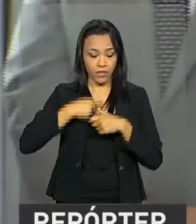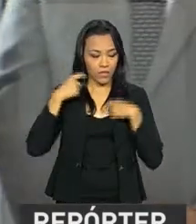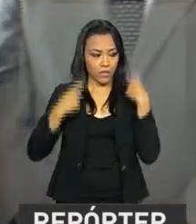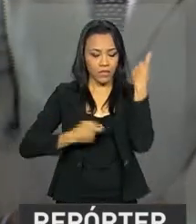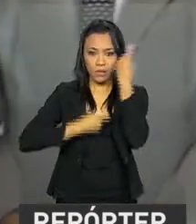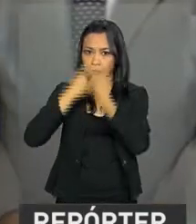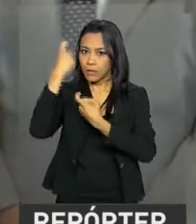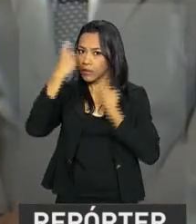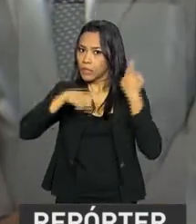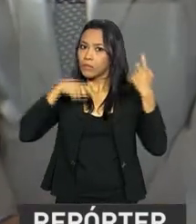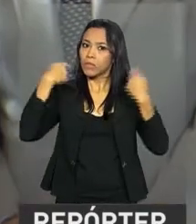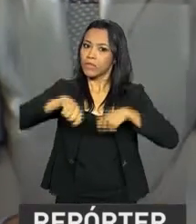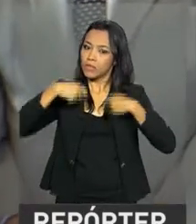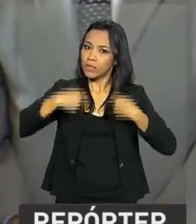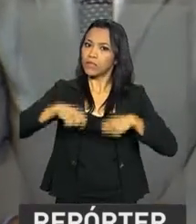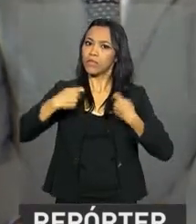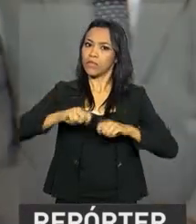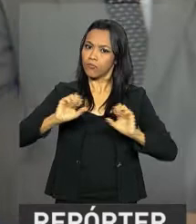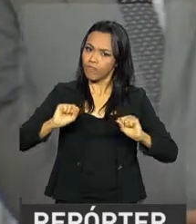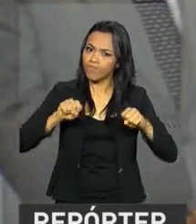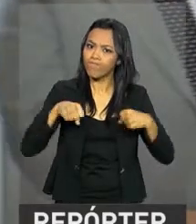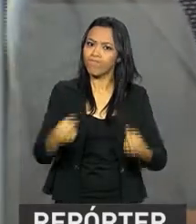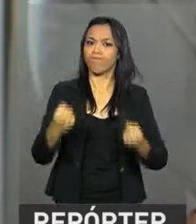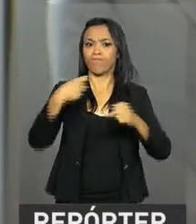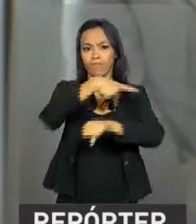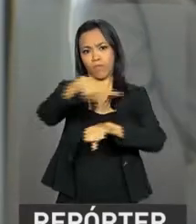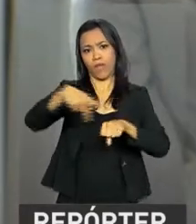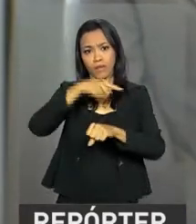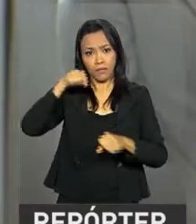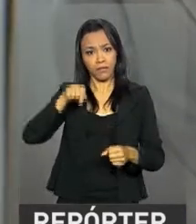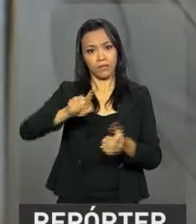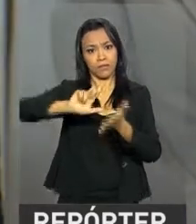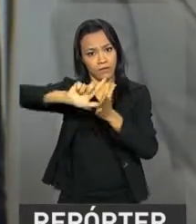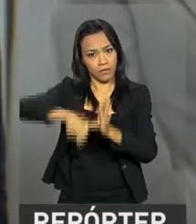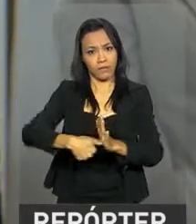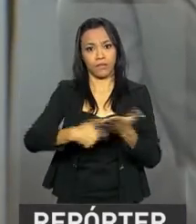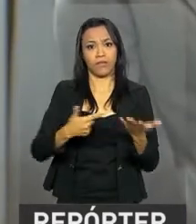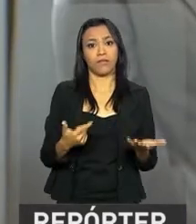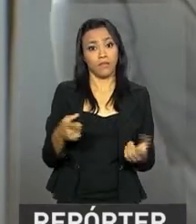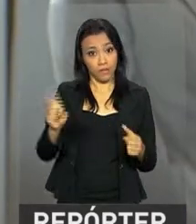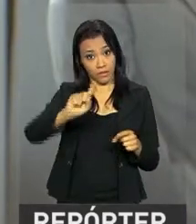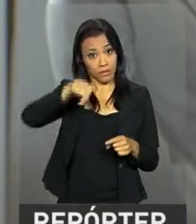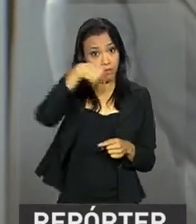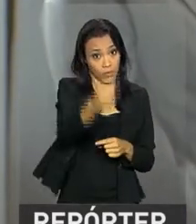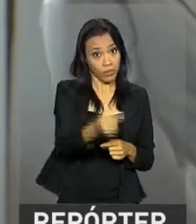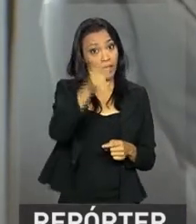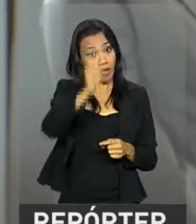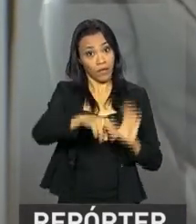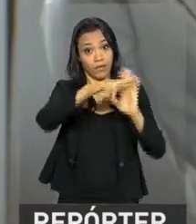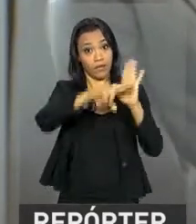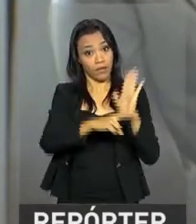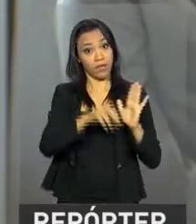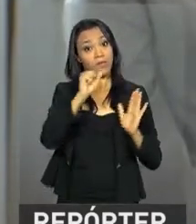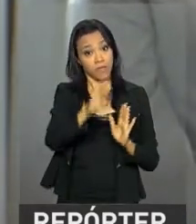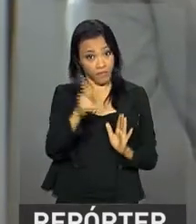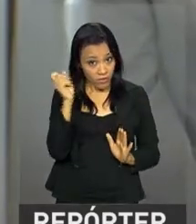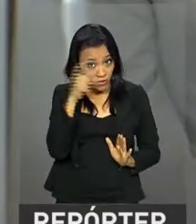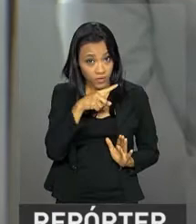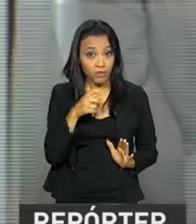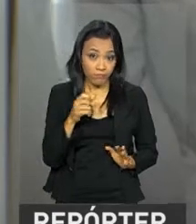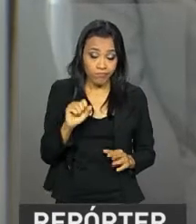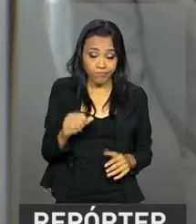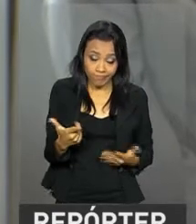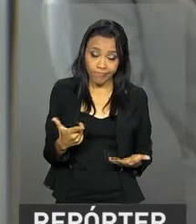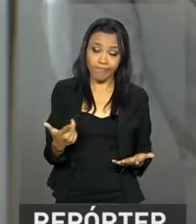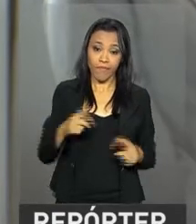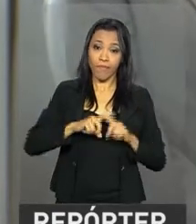o país dessa recessão e o passo seguinte evidentemente a previdência é vai ser difícil vai mas eu creio que